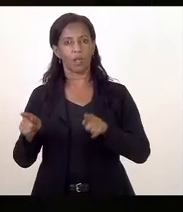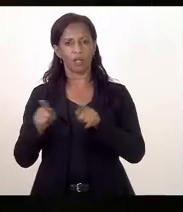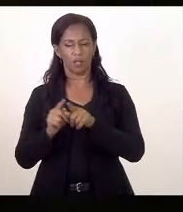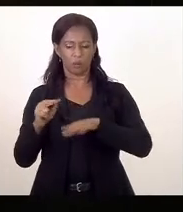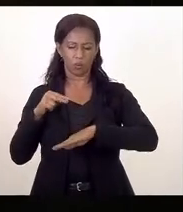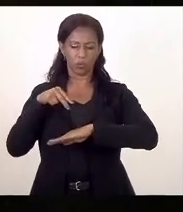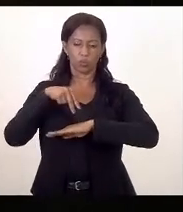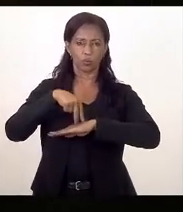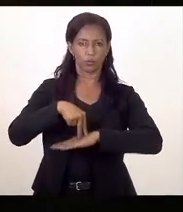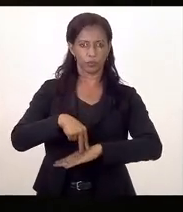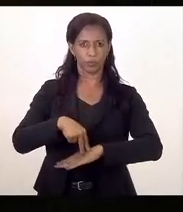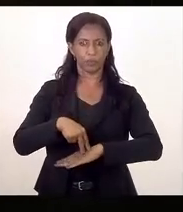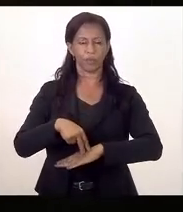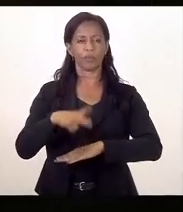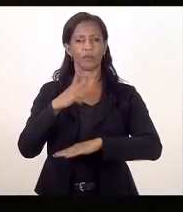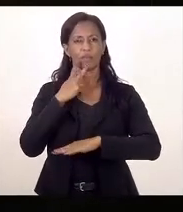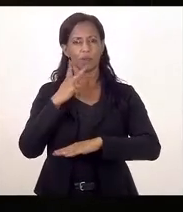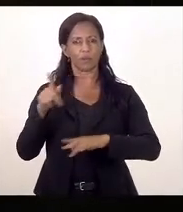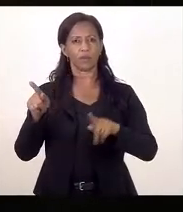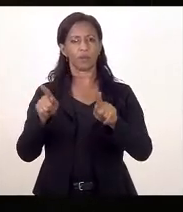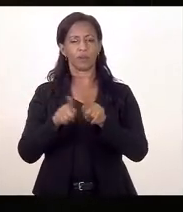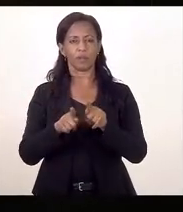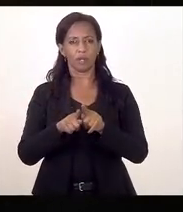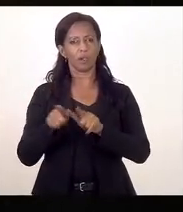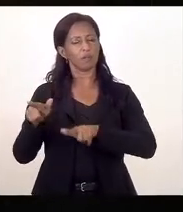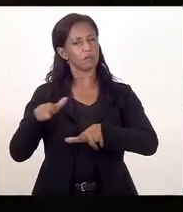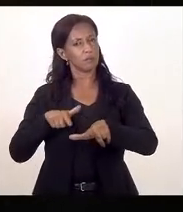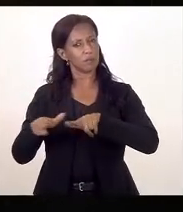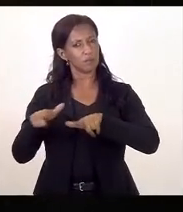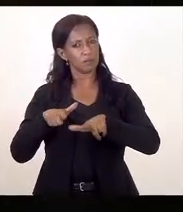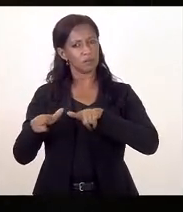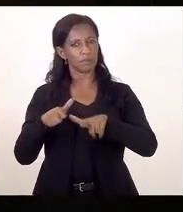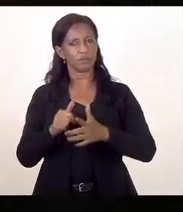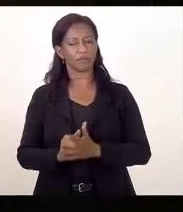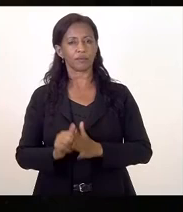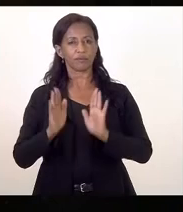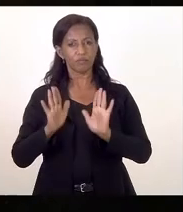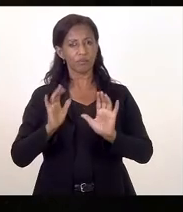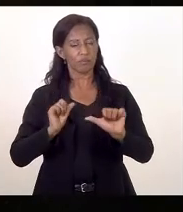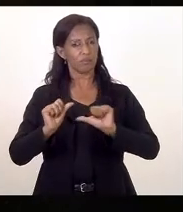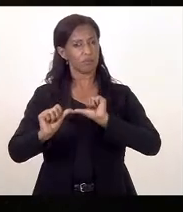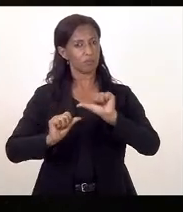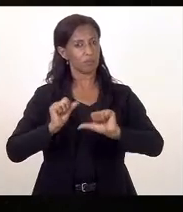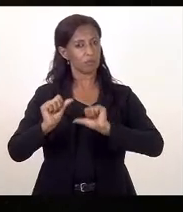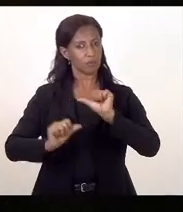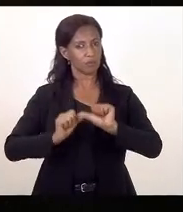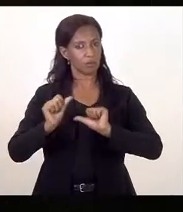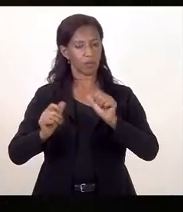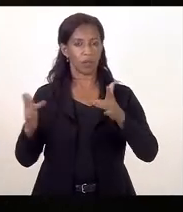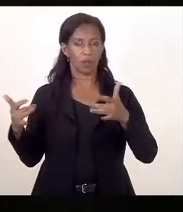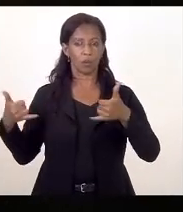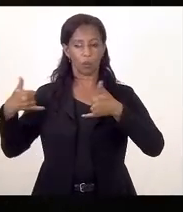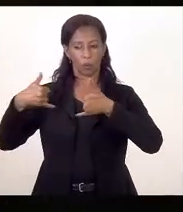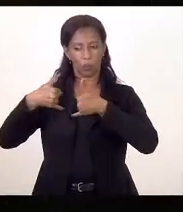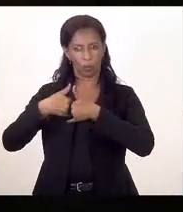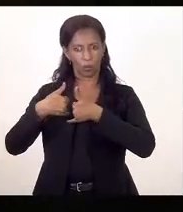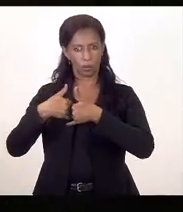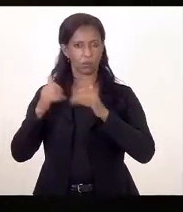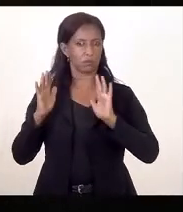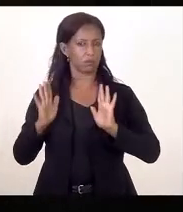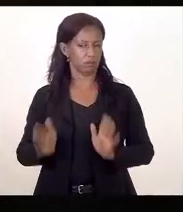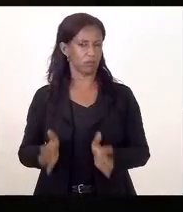essa tribuna, fez menção a esse trabalho, já trocamos contato e